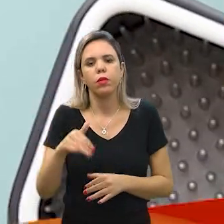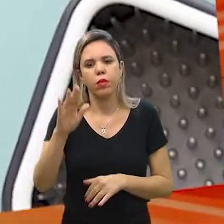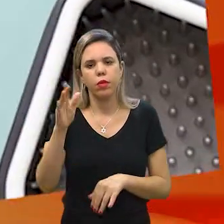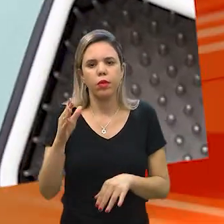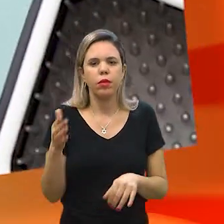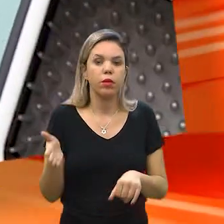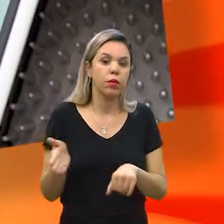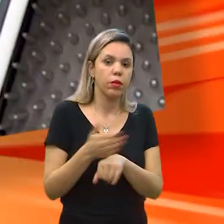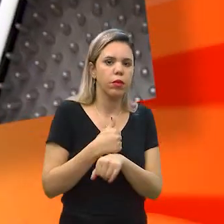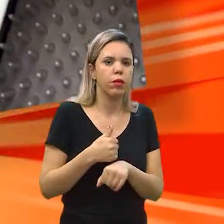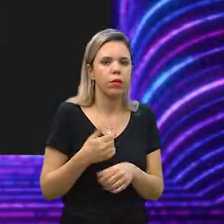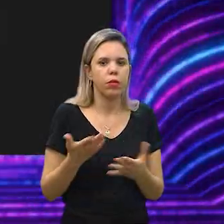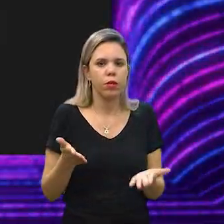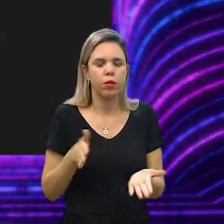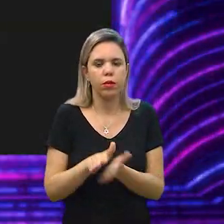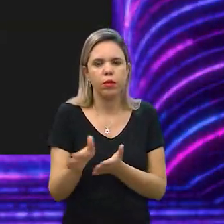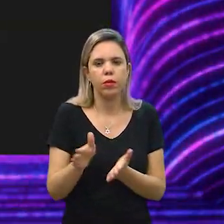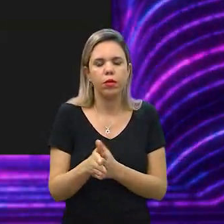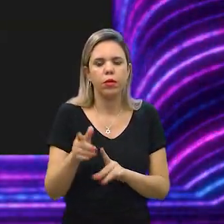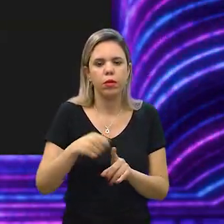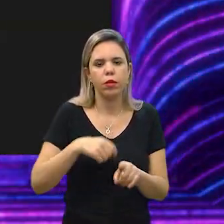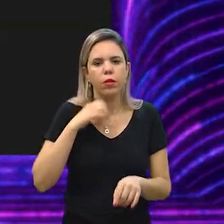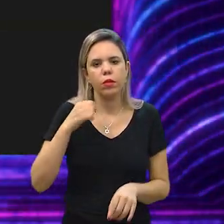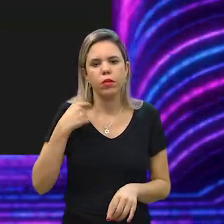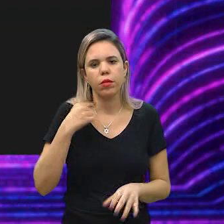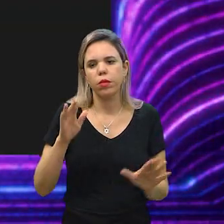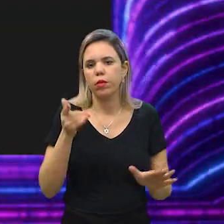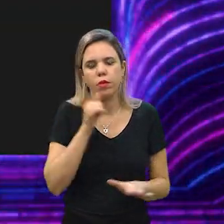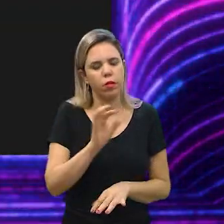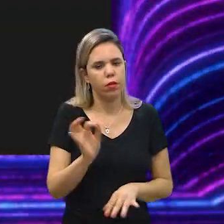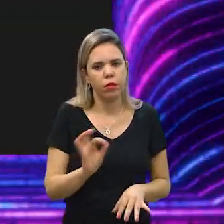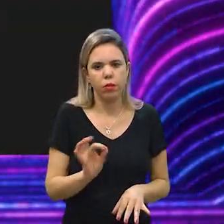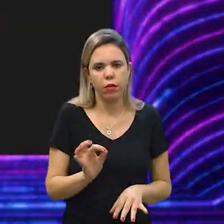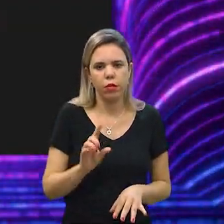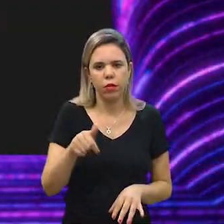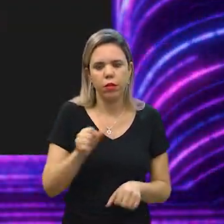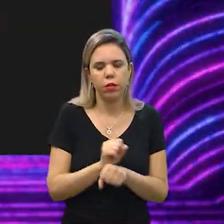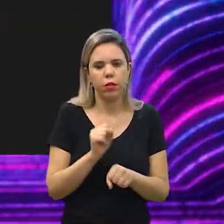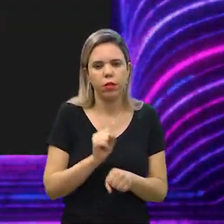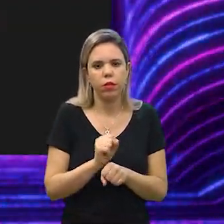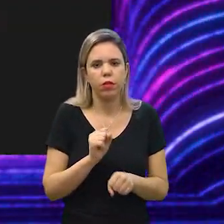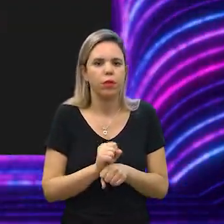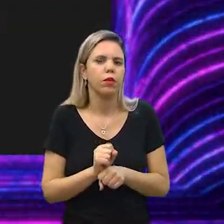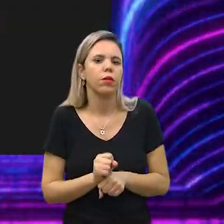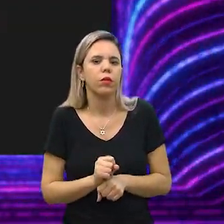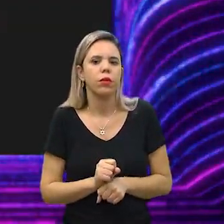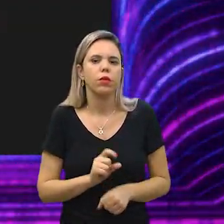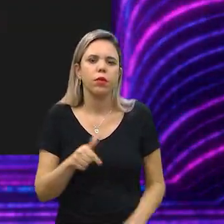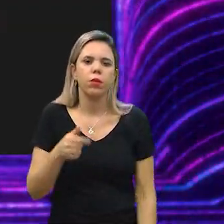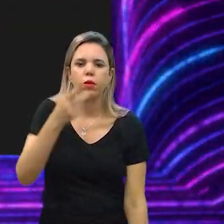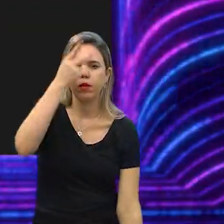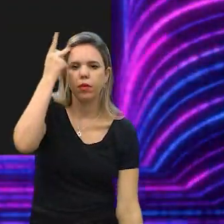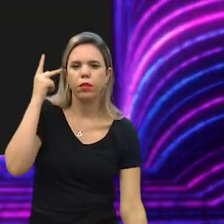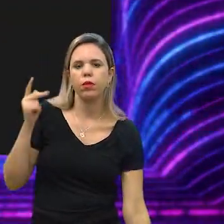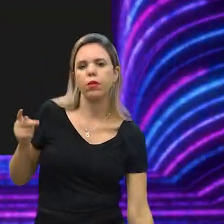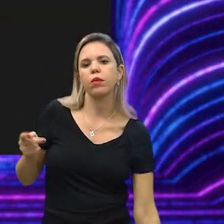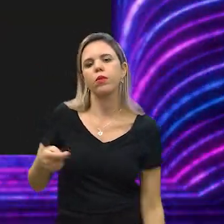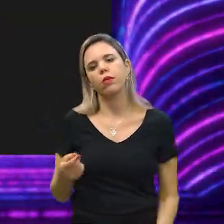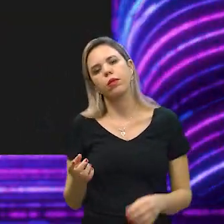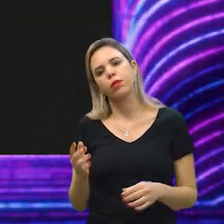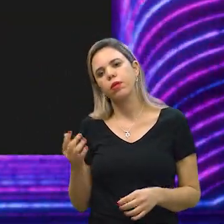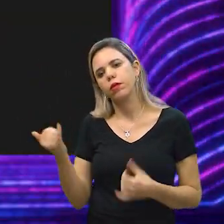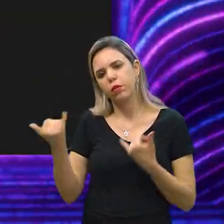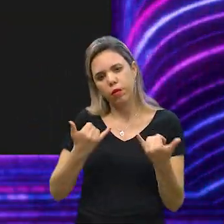mais cedo, queria ter publicado ele em abril, maio, mas não consegui, eu dei uma esperada e o pessoal também me